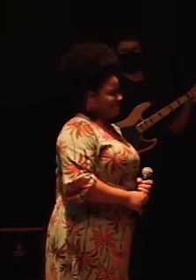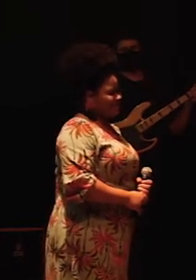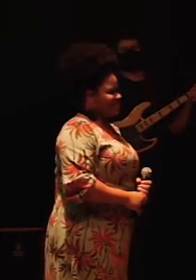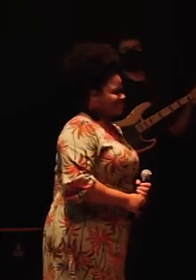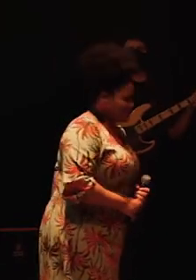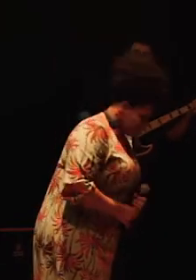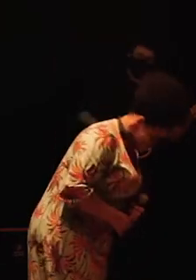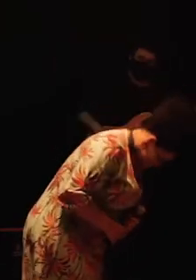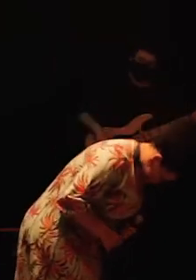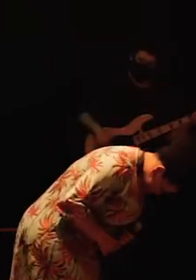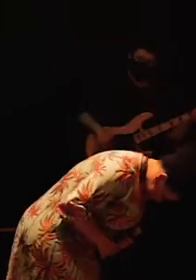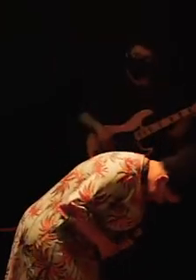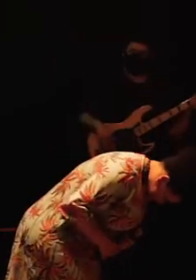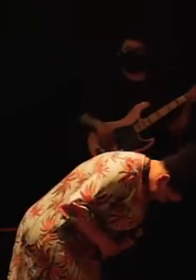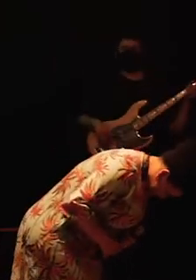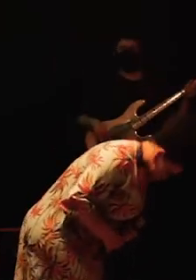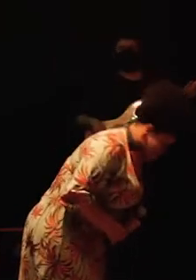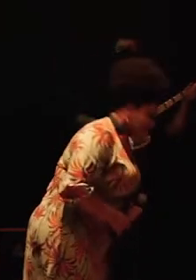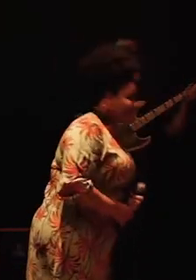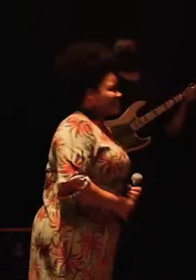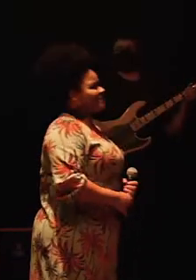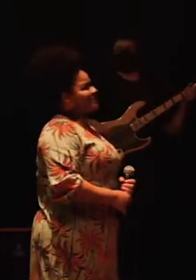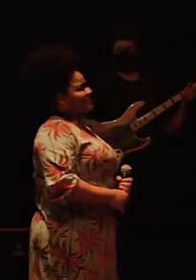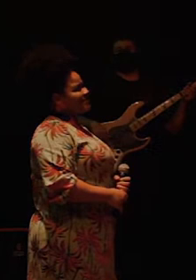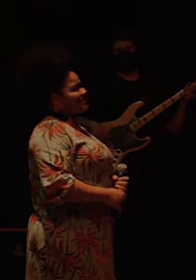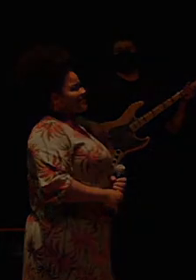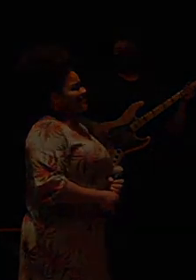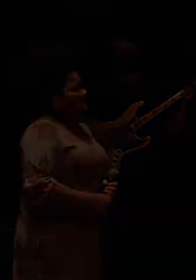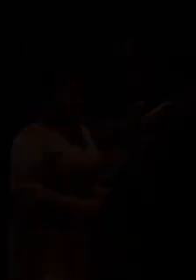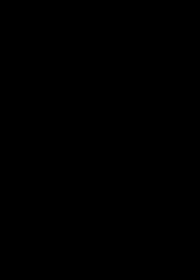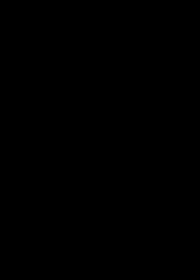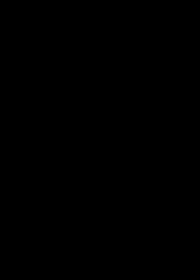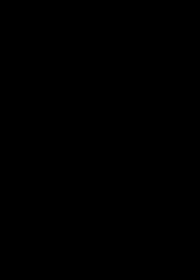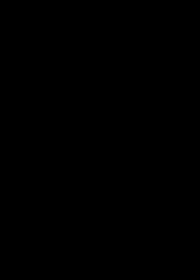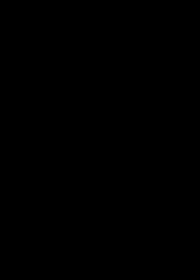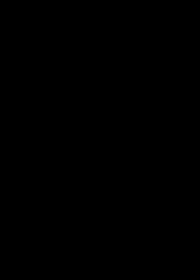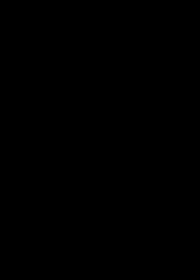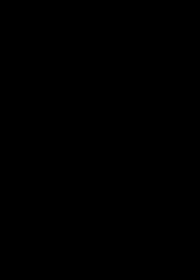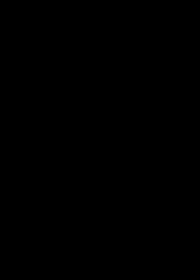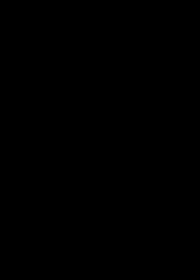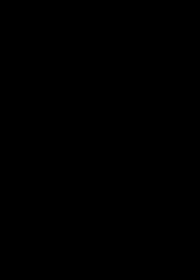para a gente ter com a gente aqui. Obrigada.